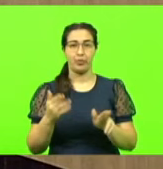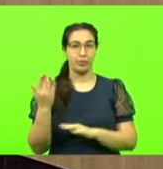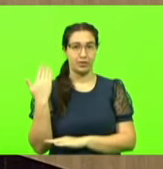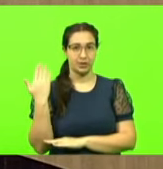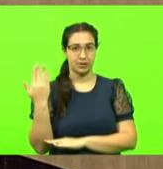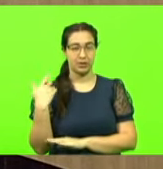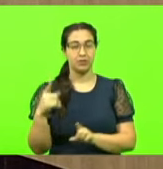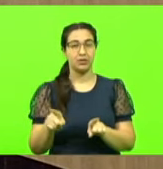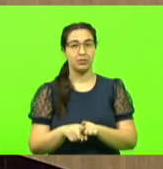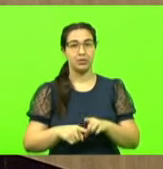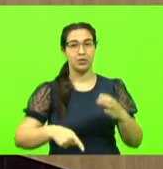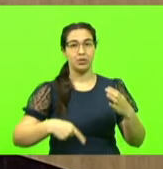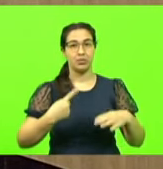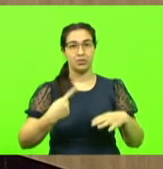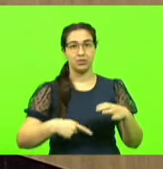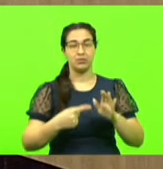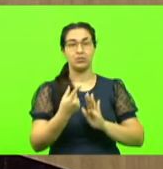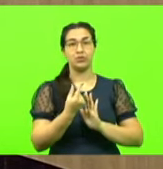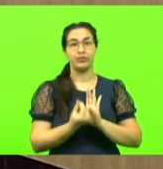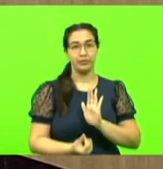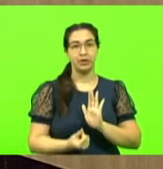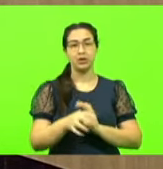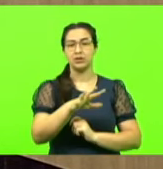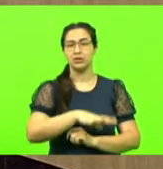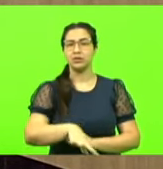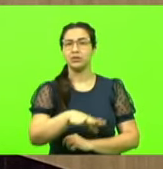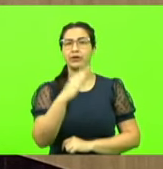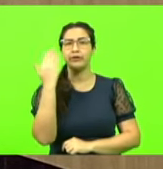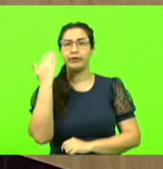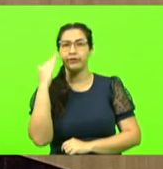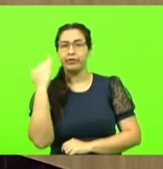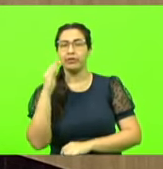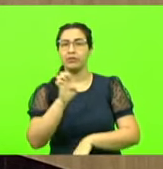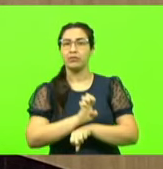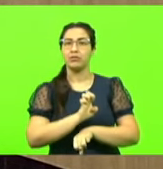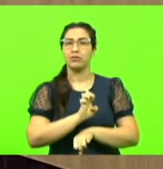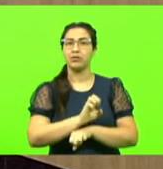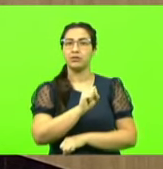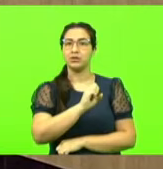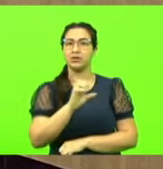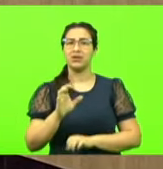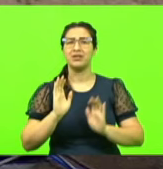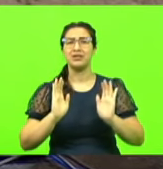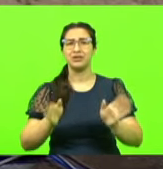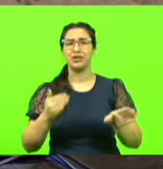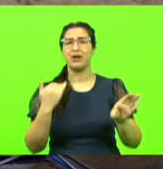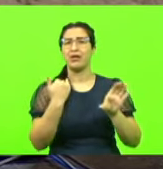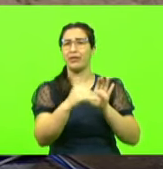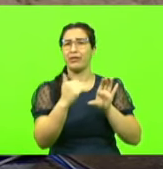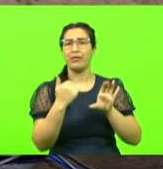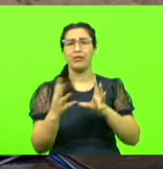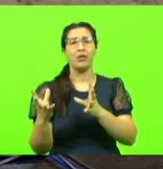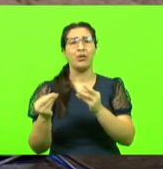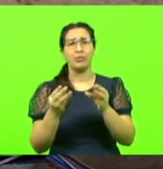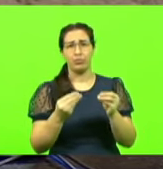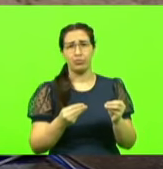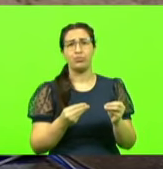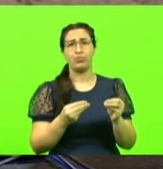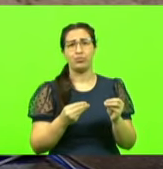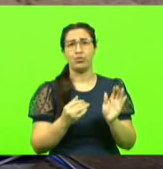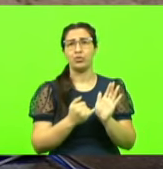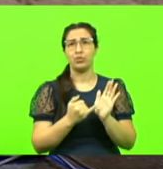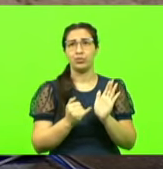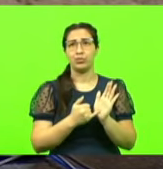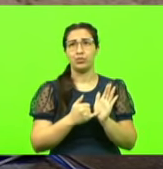de Finanças, onde eu entendo que o Estado de Santa Catarina já manda muitos impostos para o governo federal, isso é